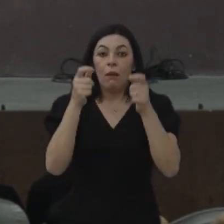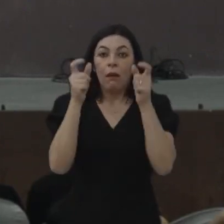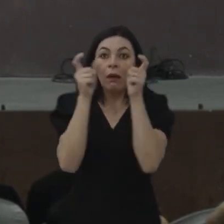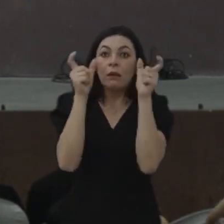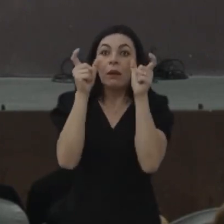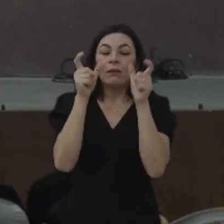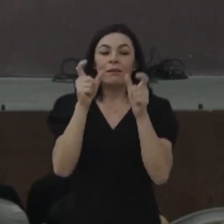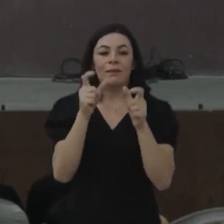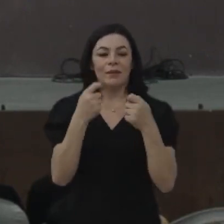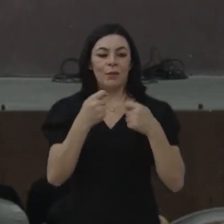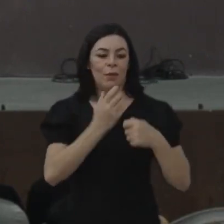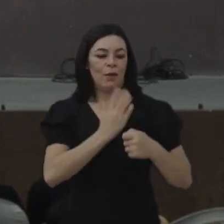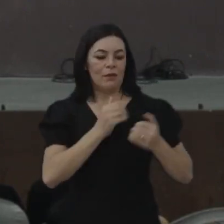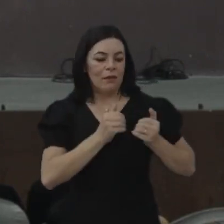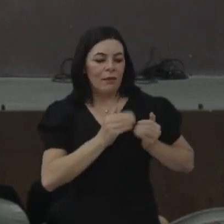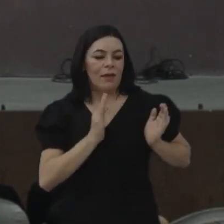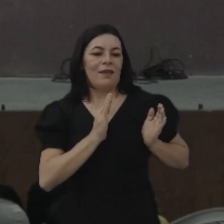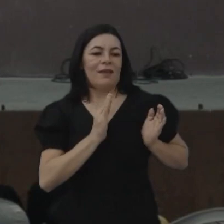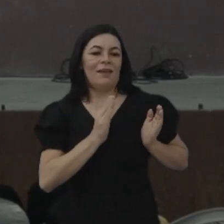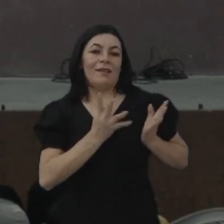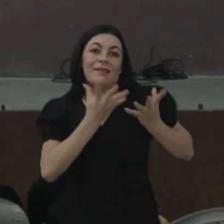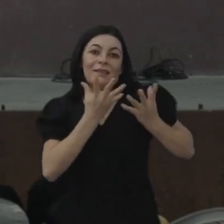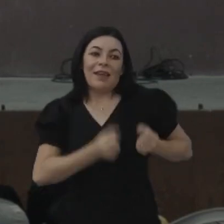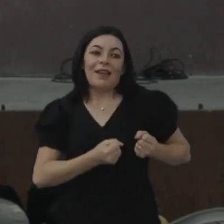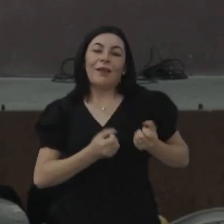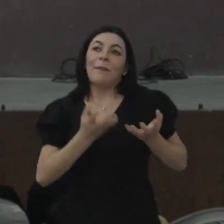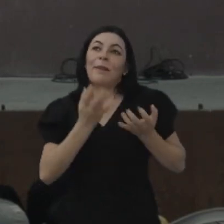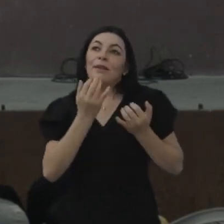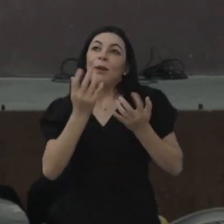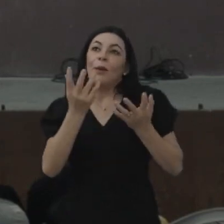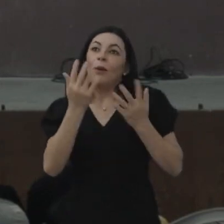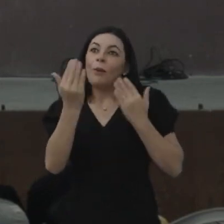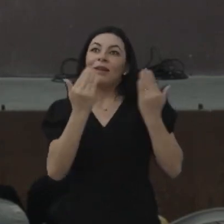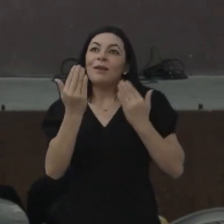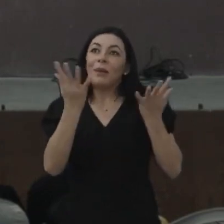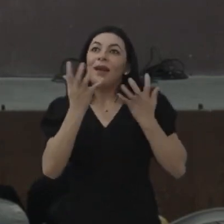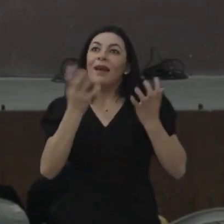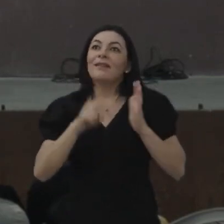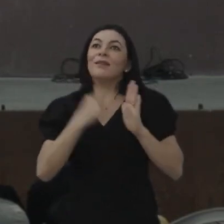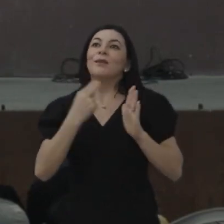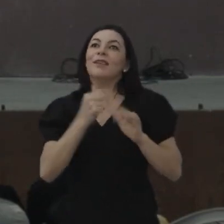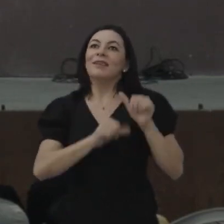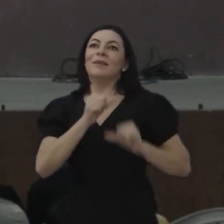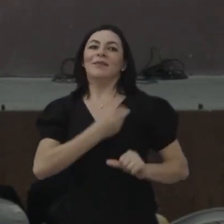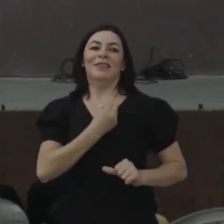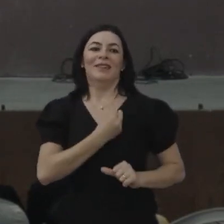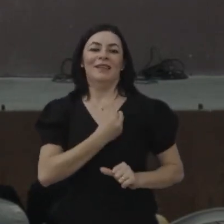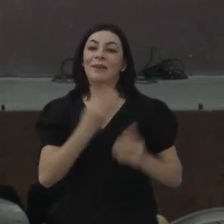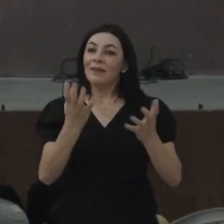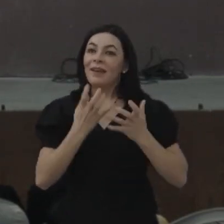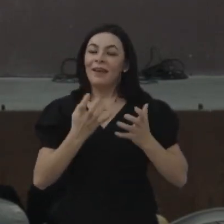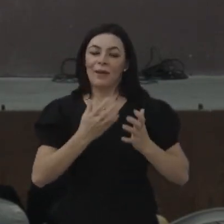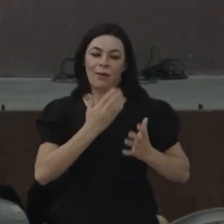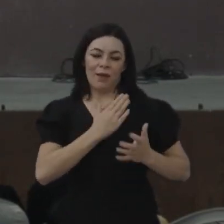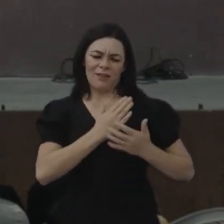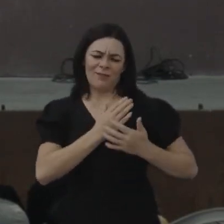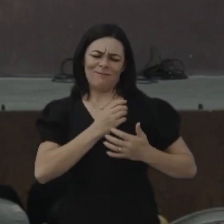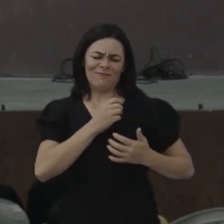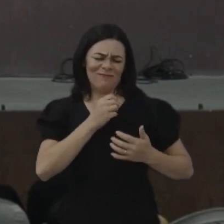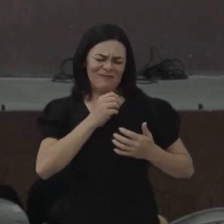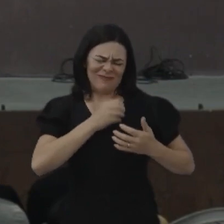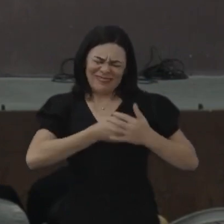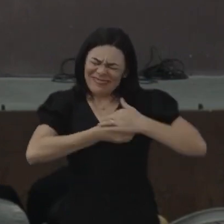teu coração e diz: eu quero essa cirurgia em minha vida. Eu quero essa transformação em minha vida. Arranca esse coração e me dá um